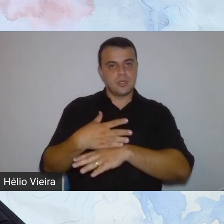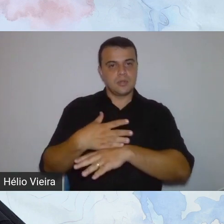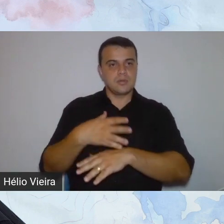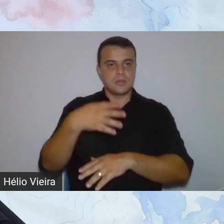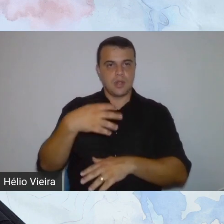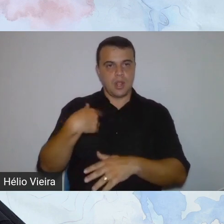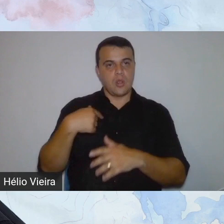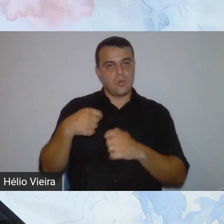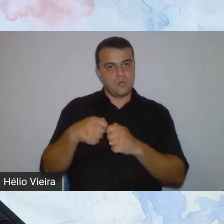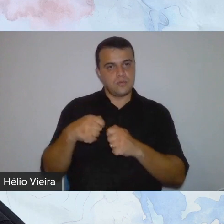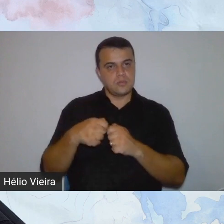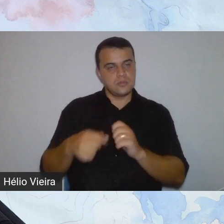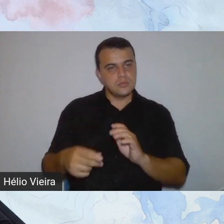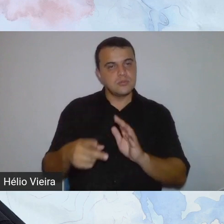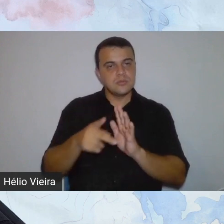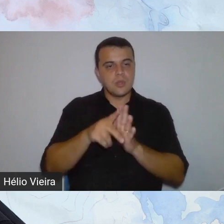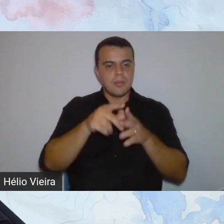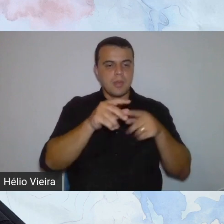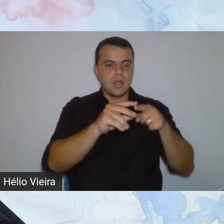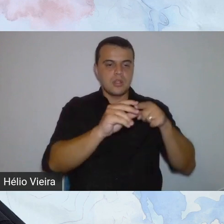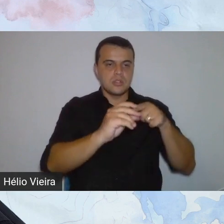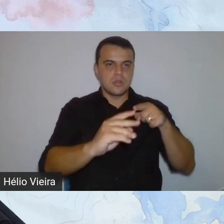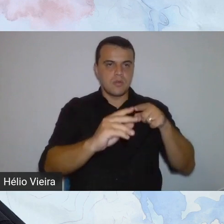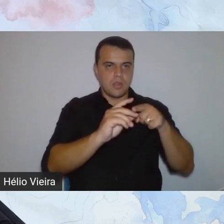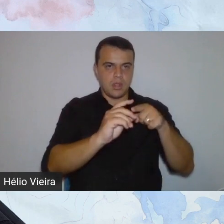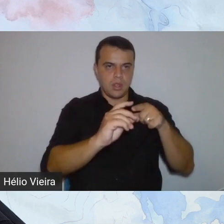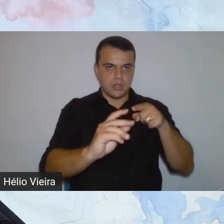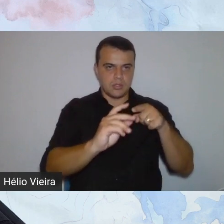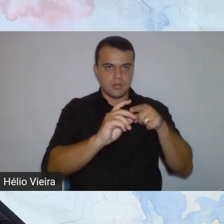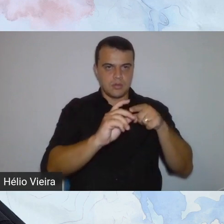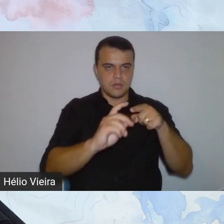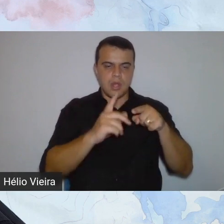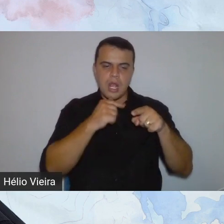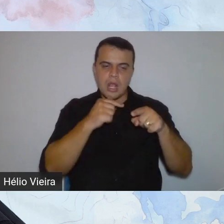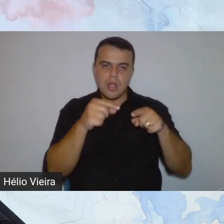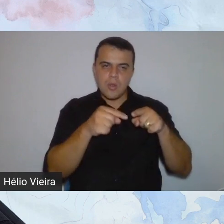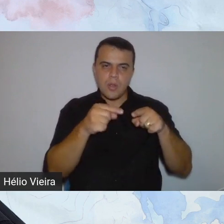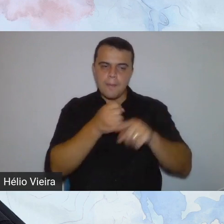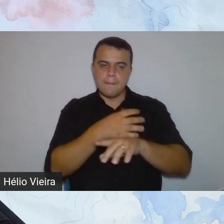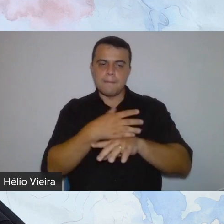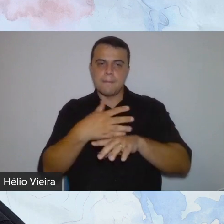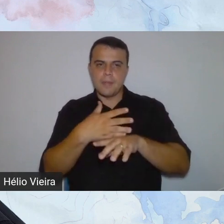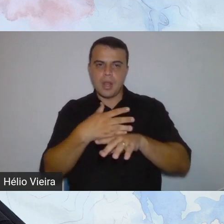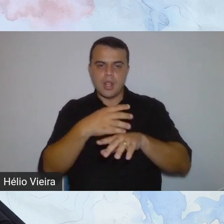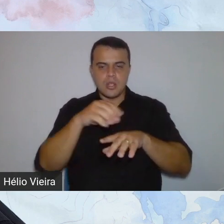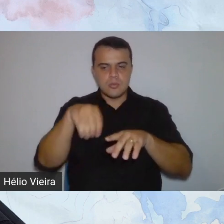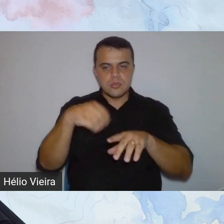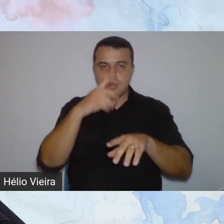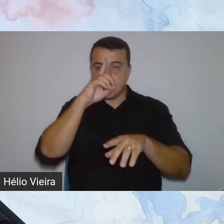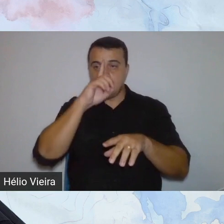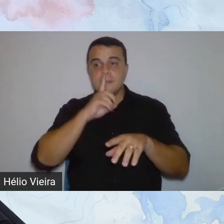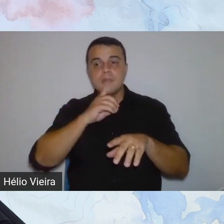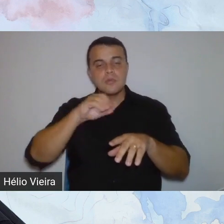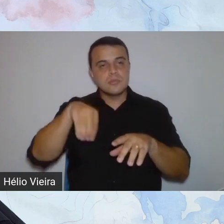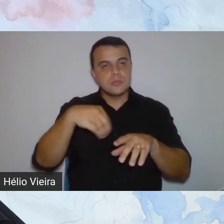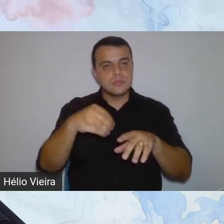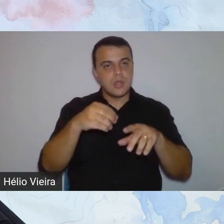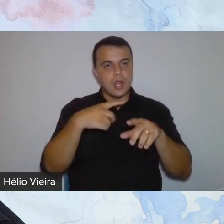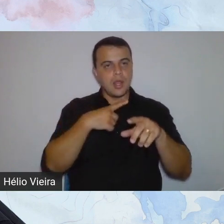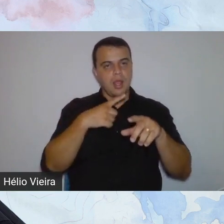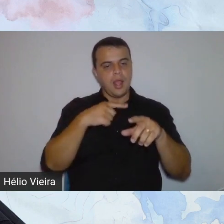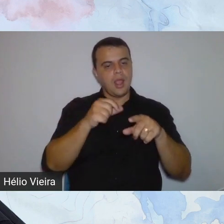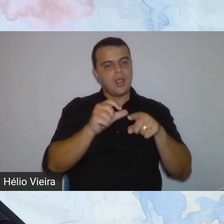Eu fiz justamente com a escovinha. Com a escova que eu molhei, que eu peguei tinta branca, diluí, peguei tinta amarela e diluí, e eu